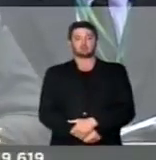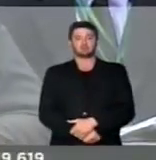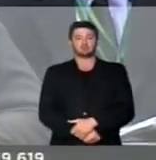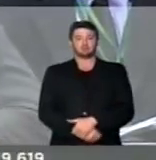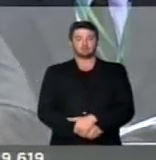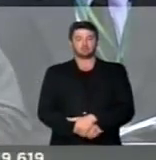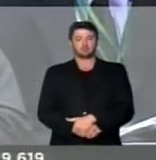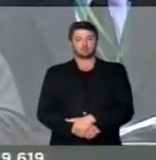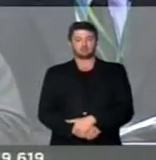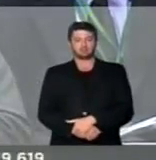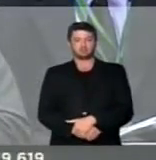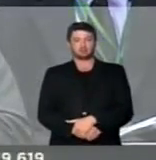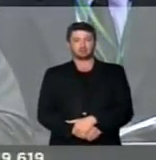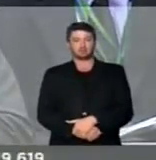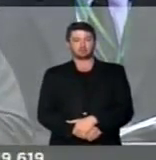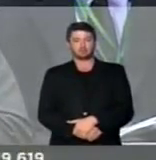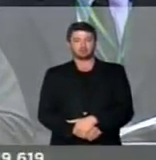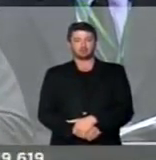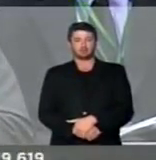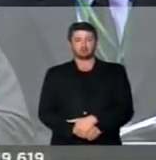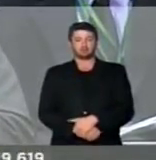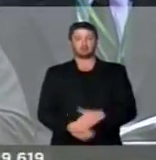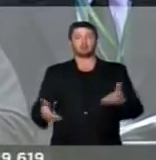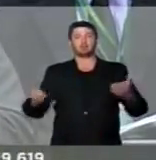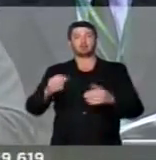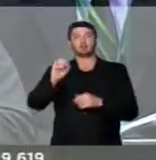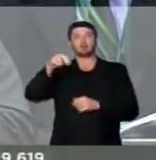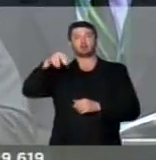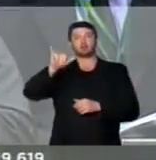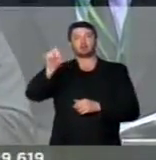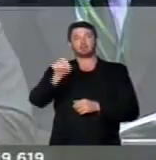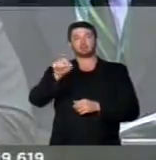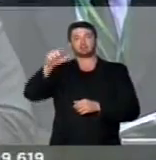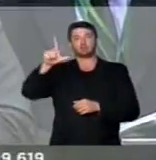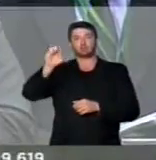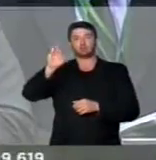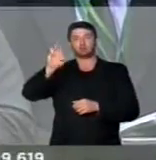Bolsonaro tem Com a escrúpulo, palavra, nunca estará no governo do... o deputado Onyx Lorenzoni.